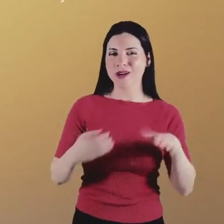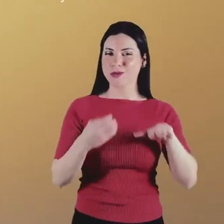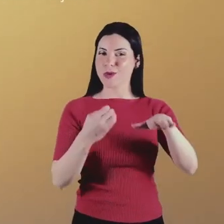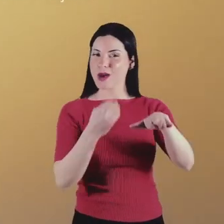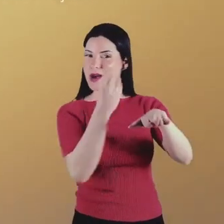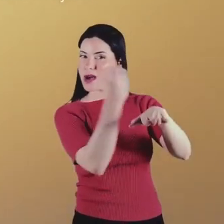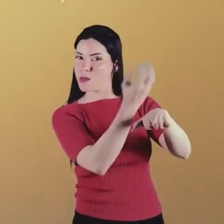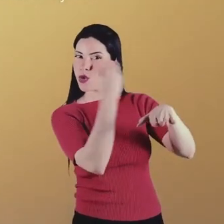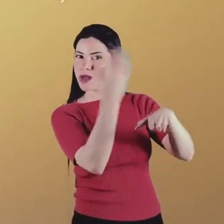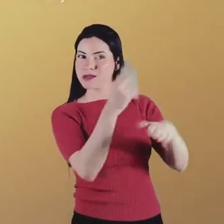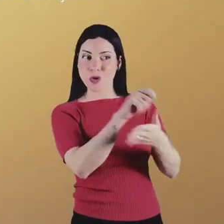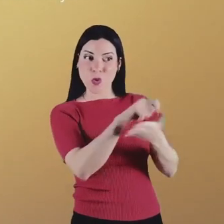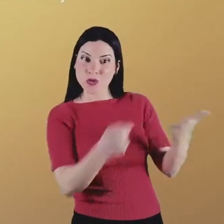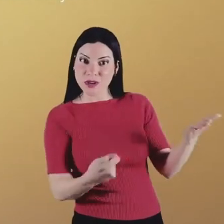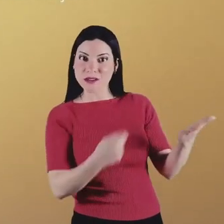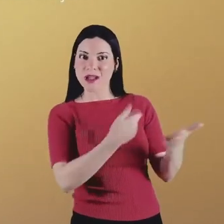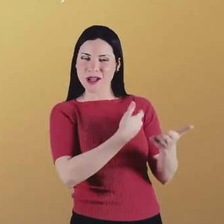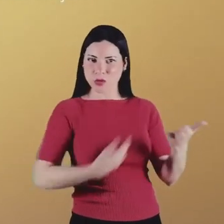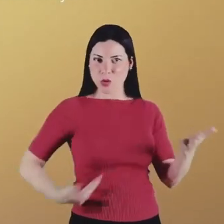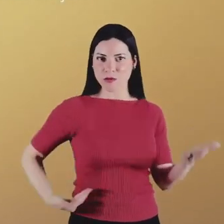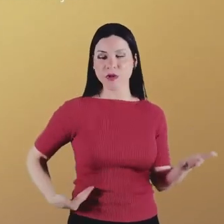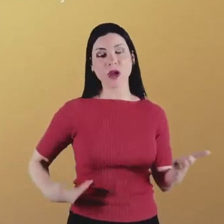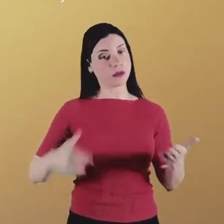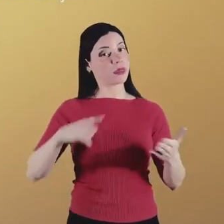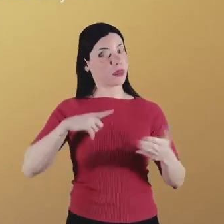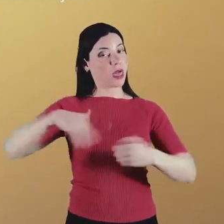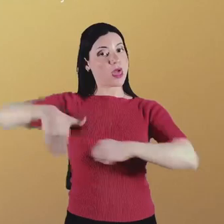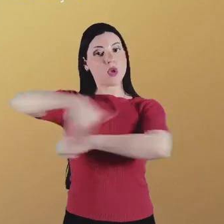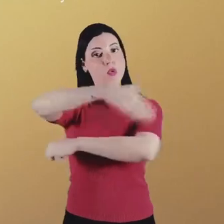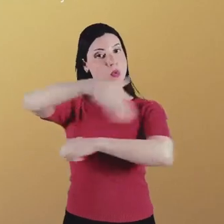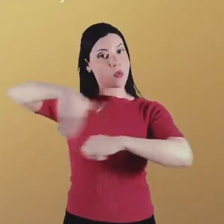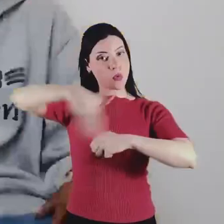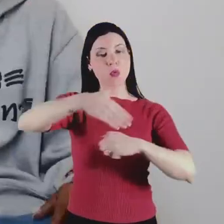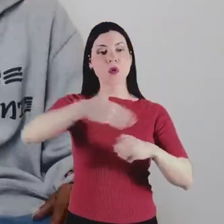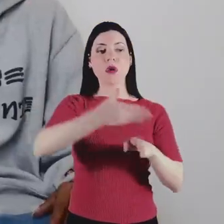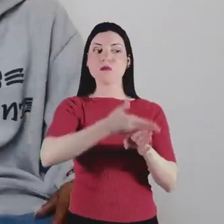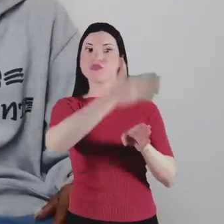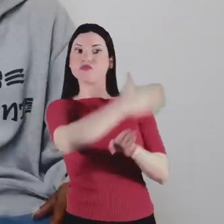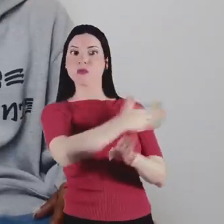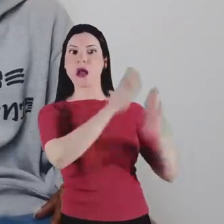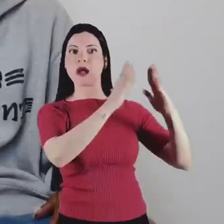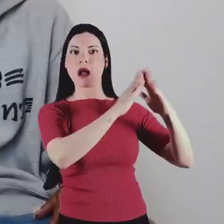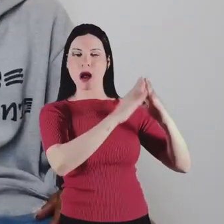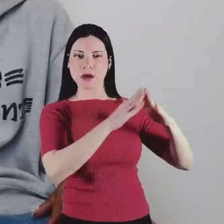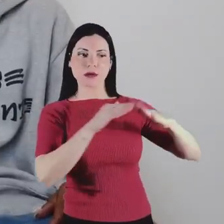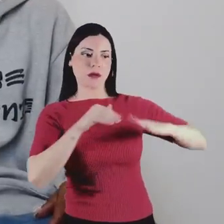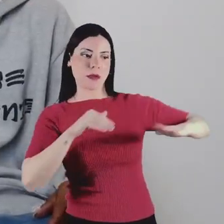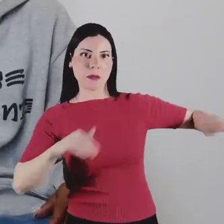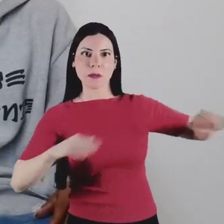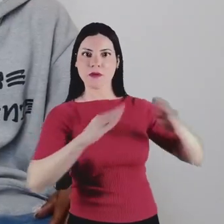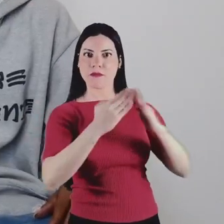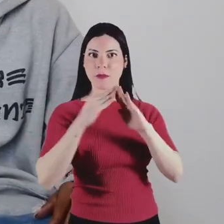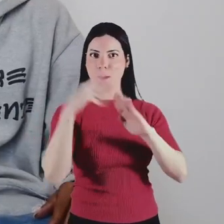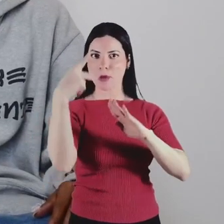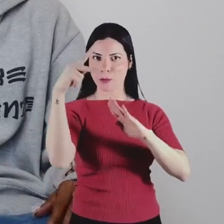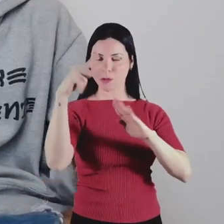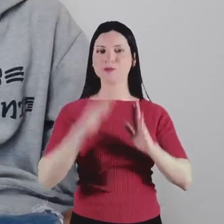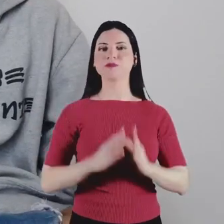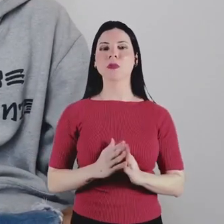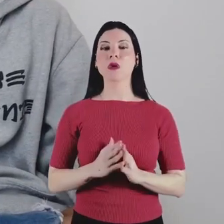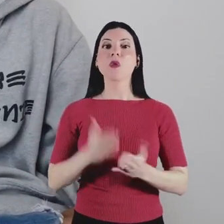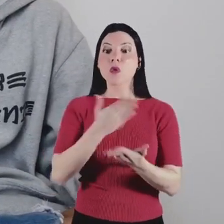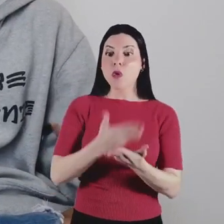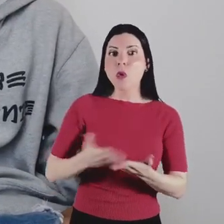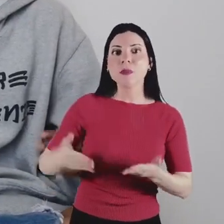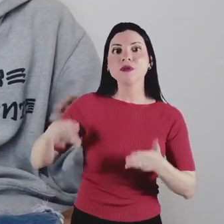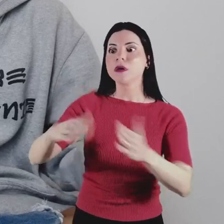Quando essas ambulâncias foram contratadas, elas ficaram no estacionamento na rua da minha outra casa, né, Paraisópolis. Aí o